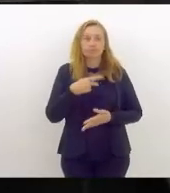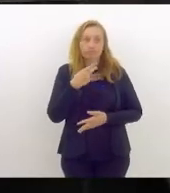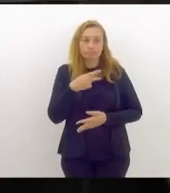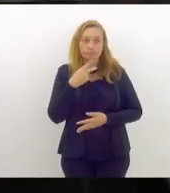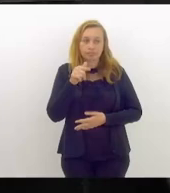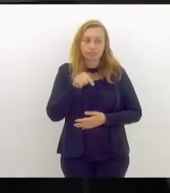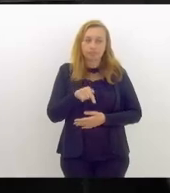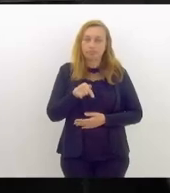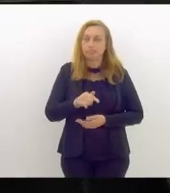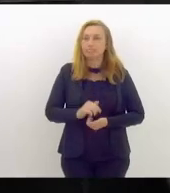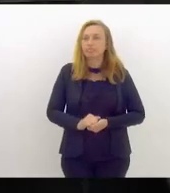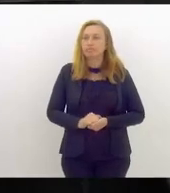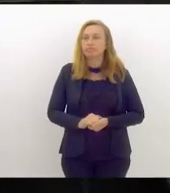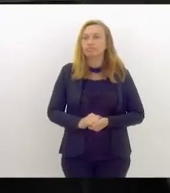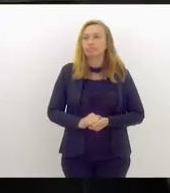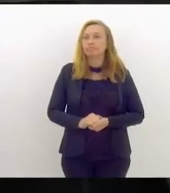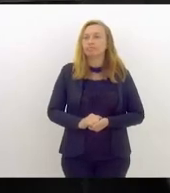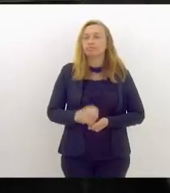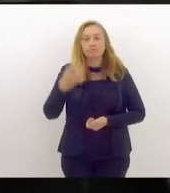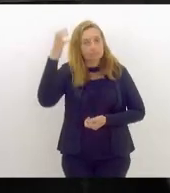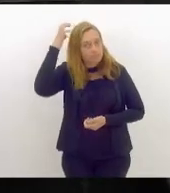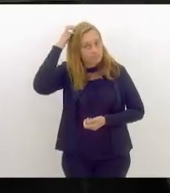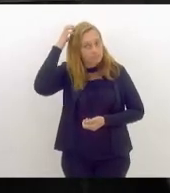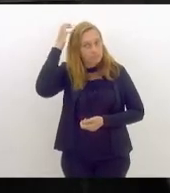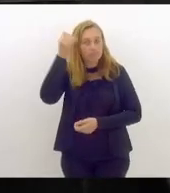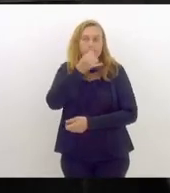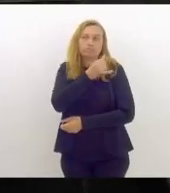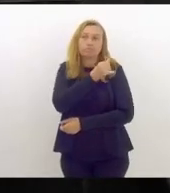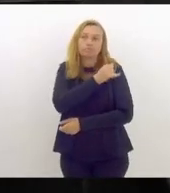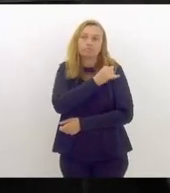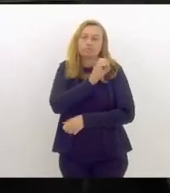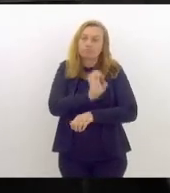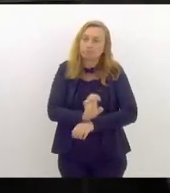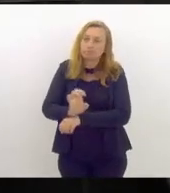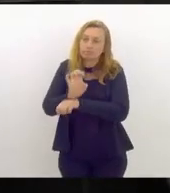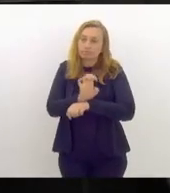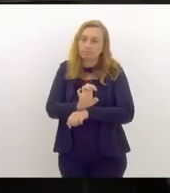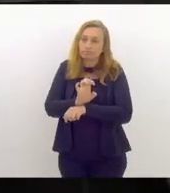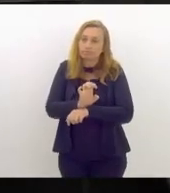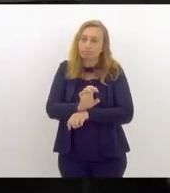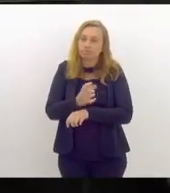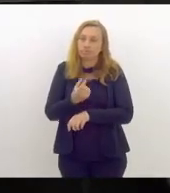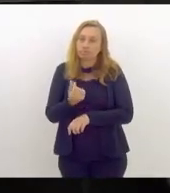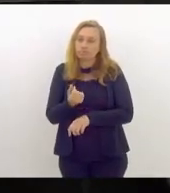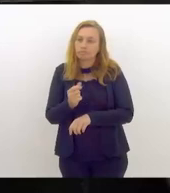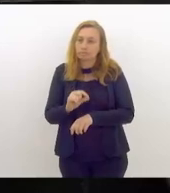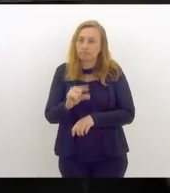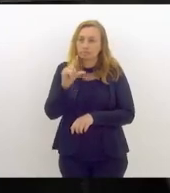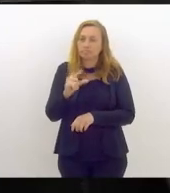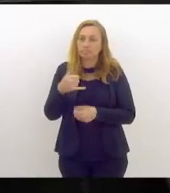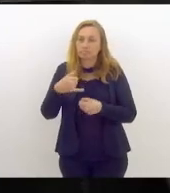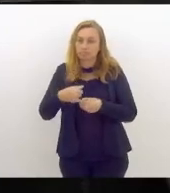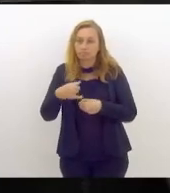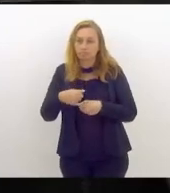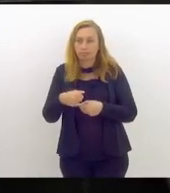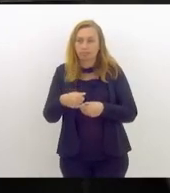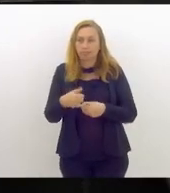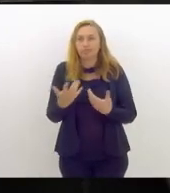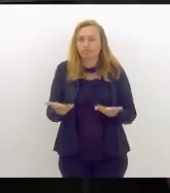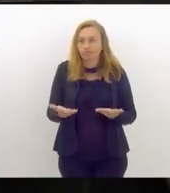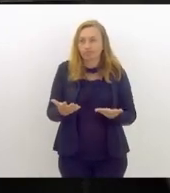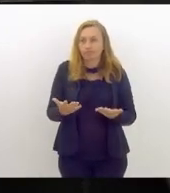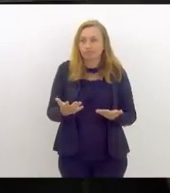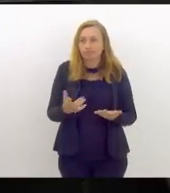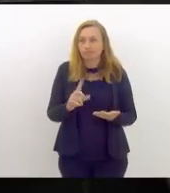uma chantagem ao Rio de Janeiro, culpando os estados pelo aumento dos combustíveis, como se isso